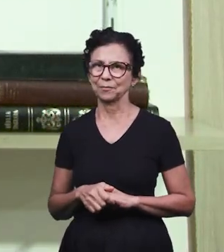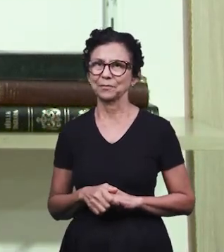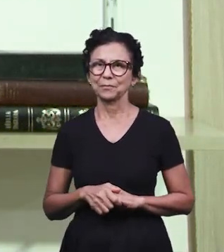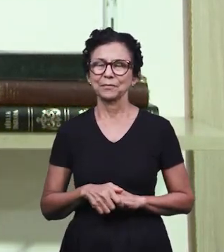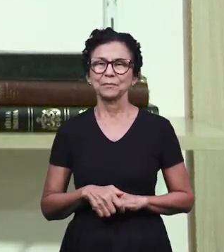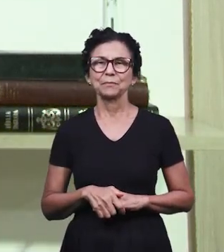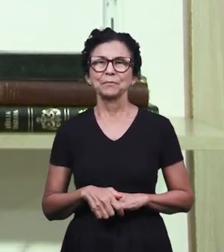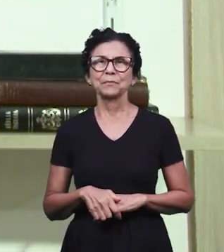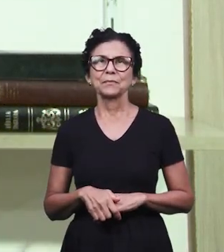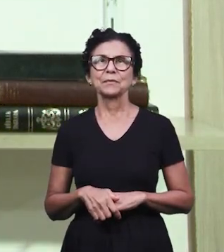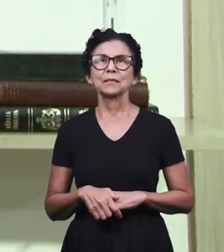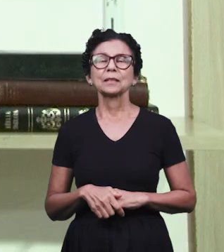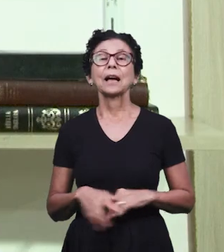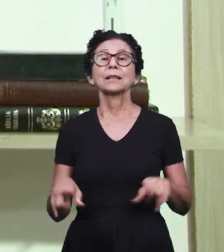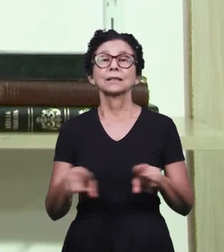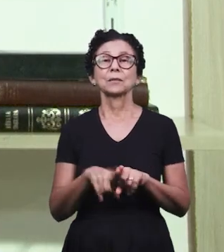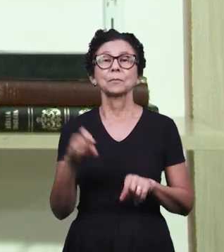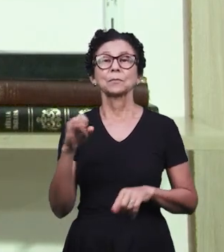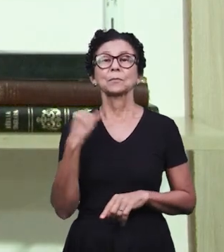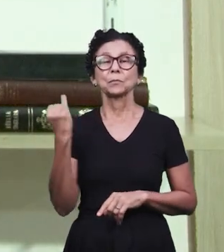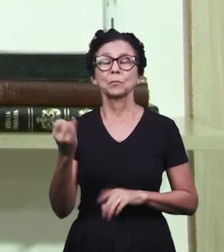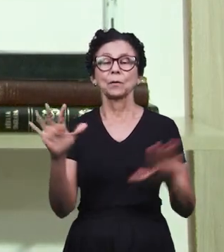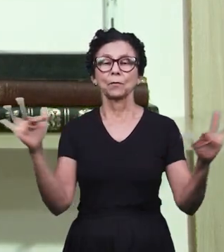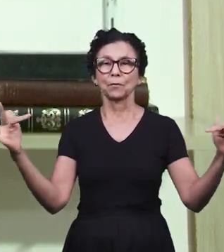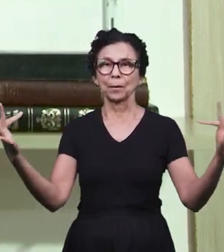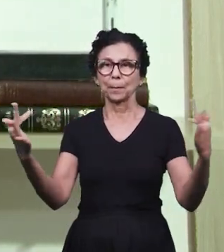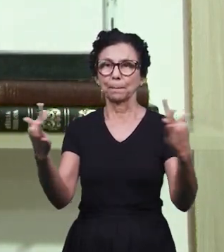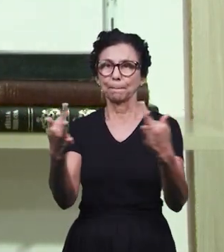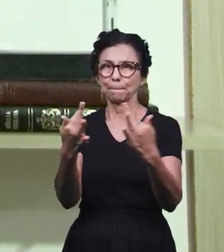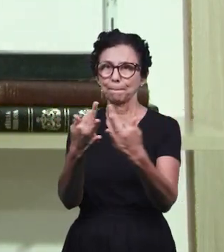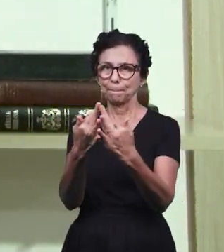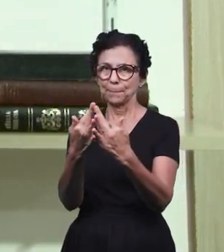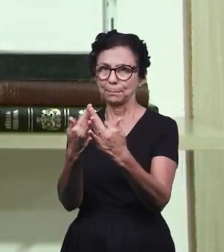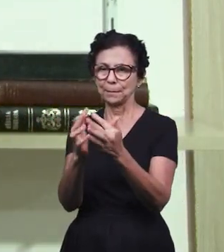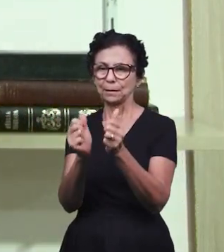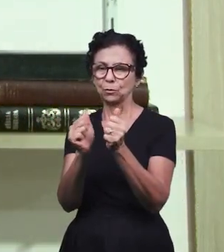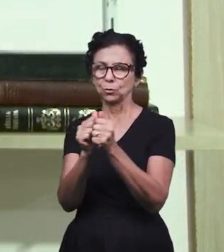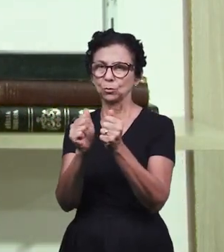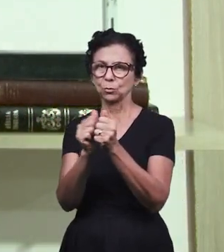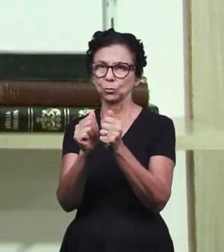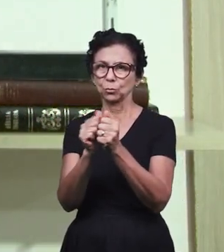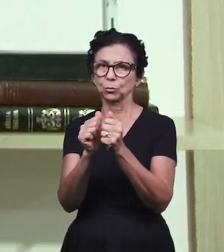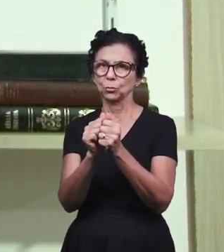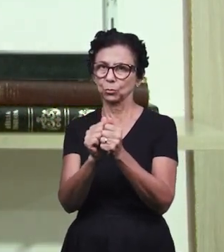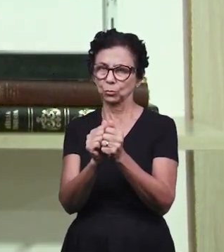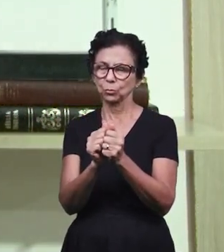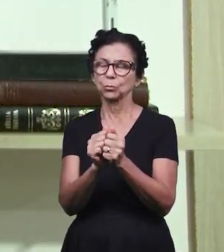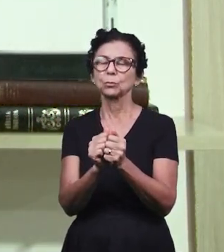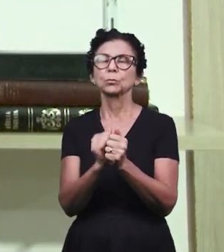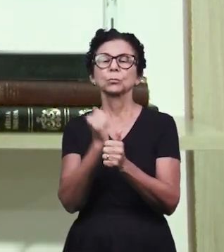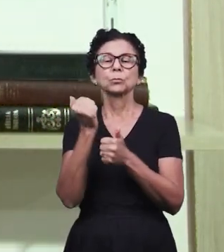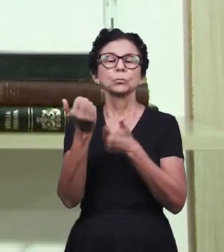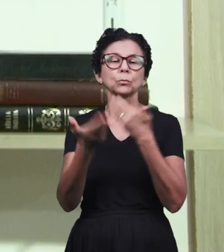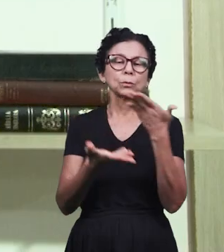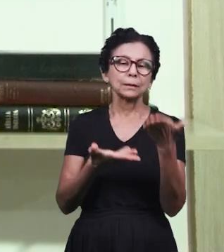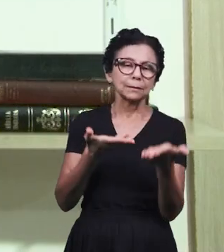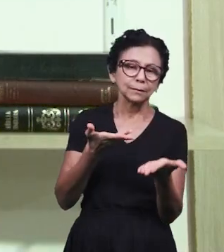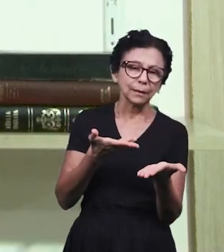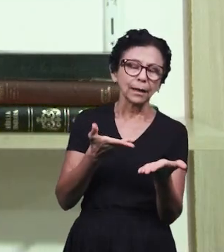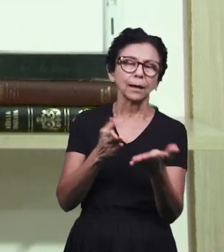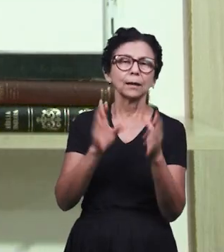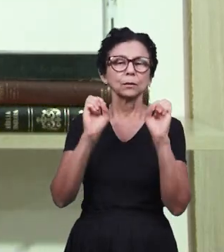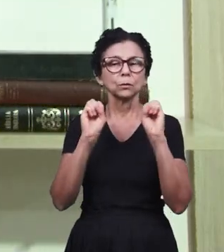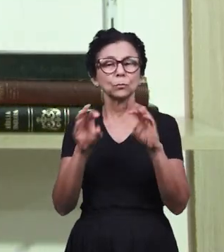importante, sempre envolver a família. A família deve estar diretamente envolvida no cuidado, no reforço